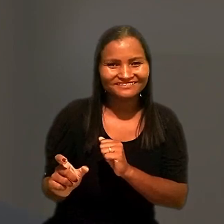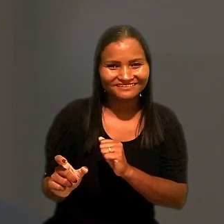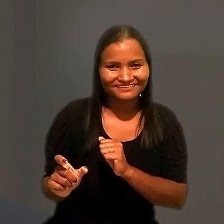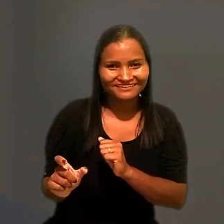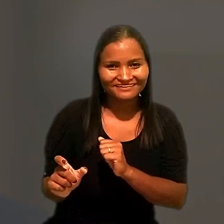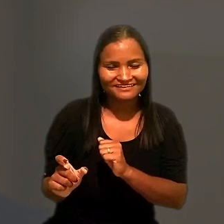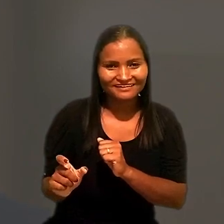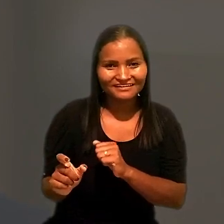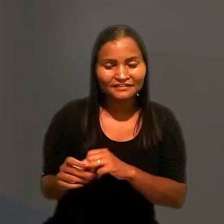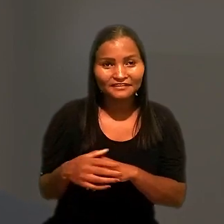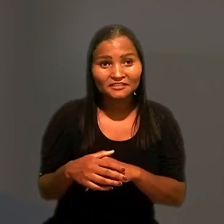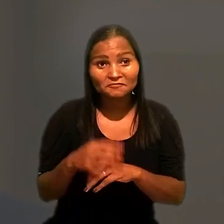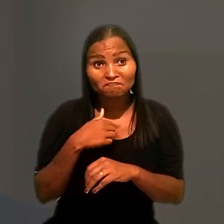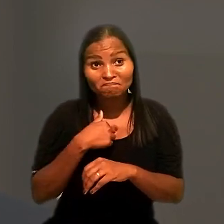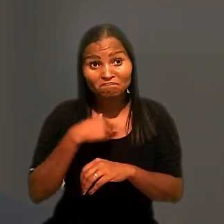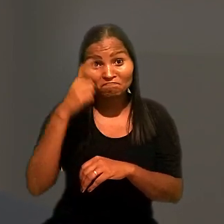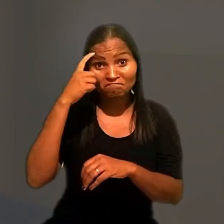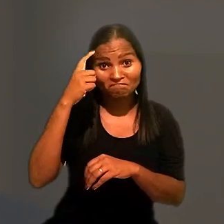eu achava